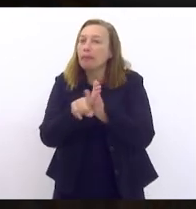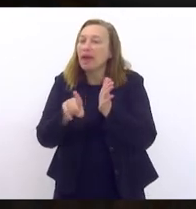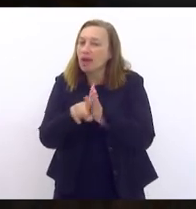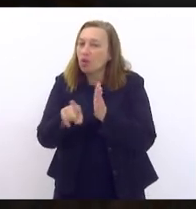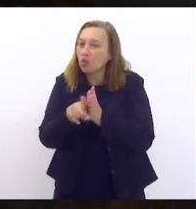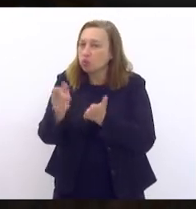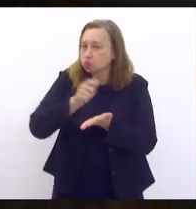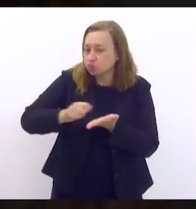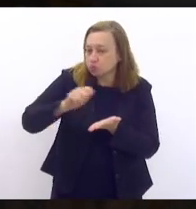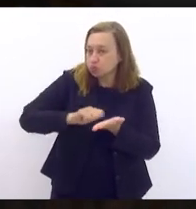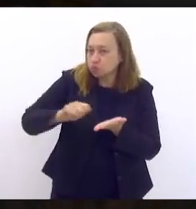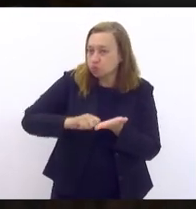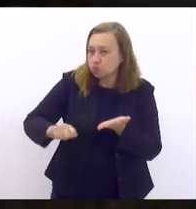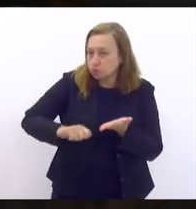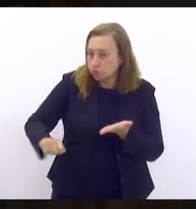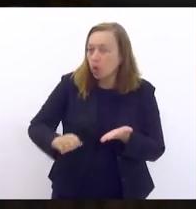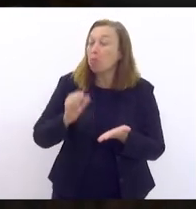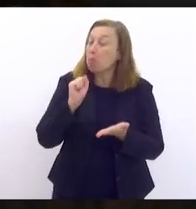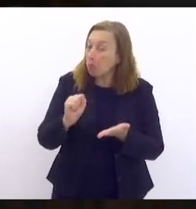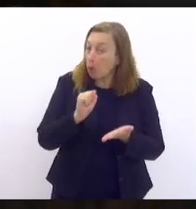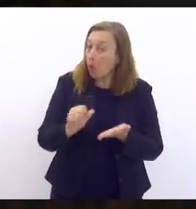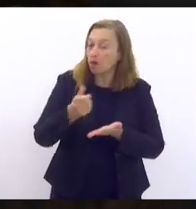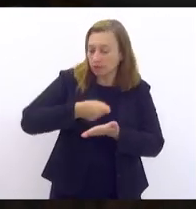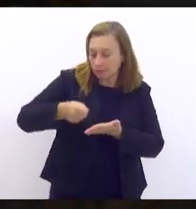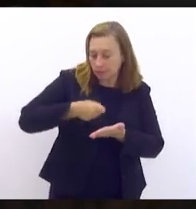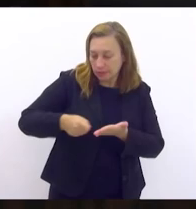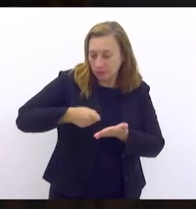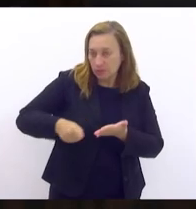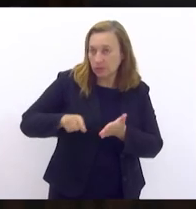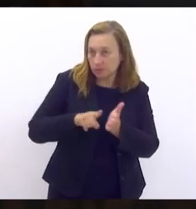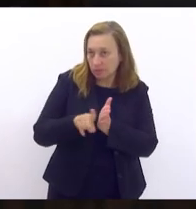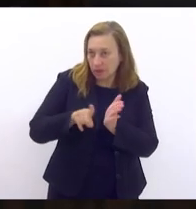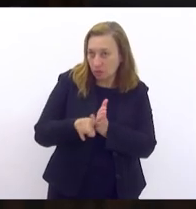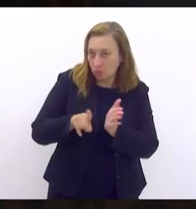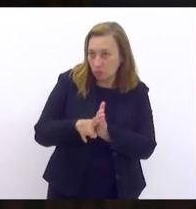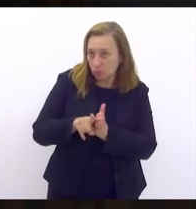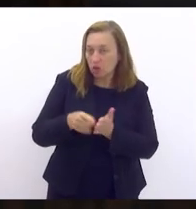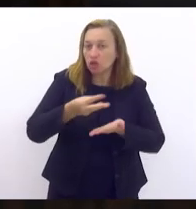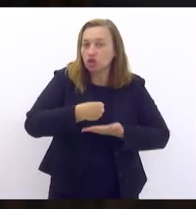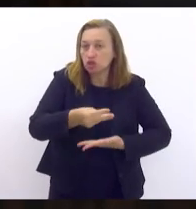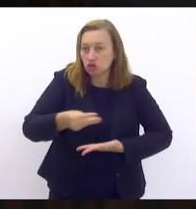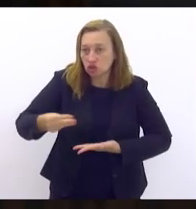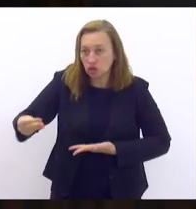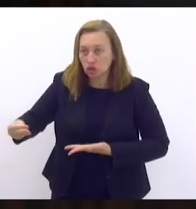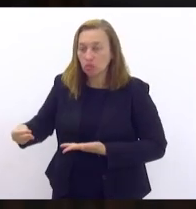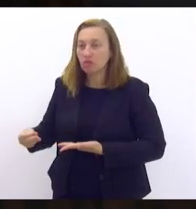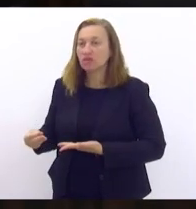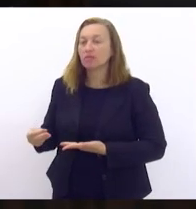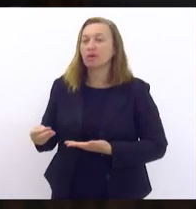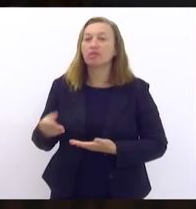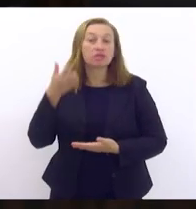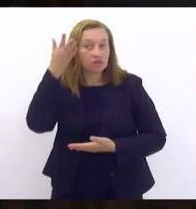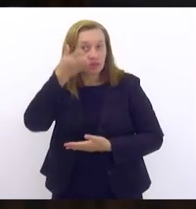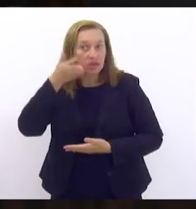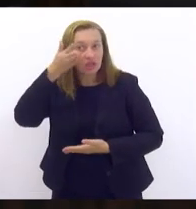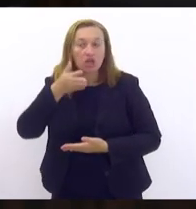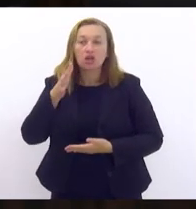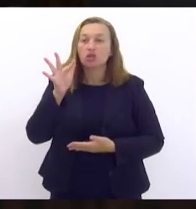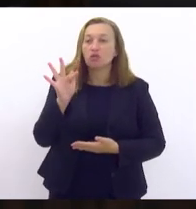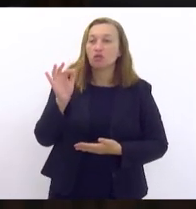aos palestrantes todos vocês estão com essas fichinhas aí que foram distribuídas aí o fórum